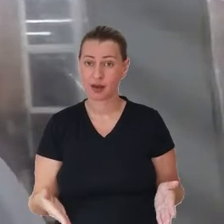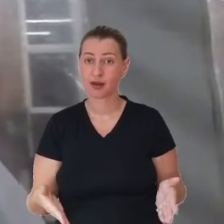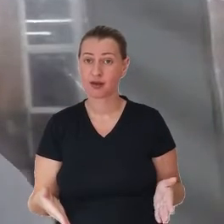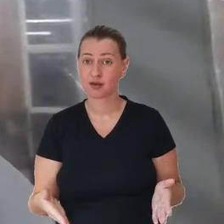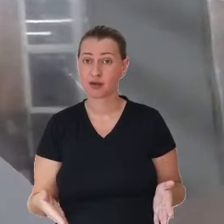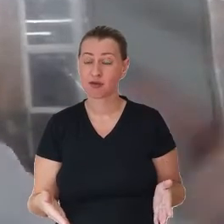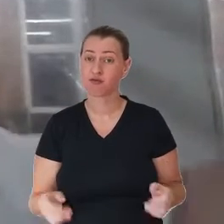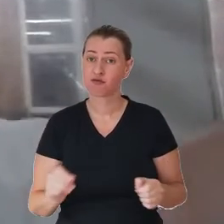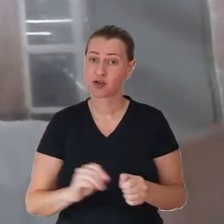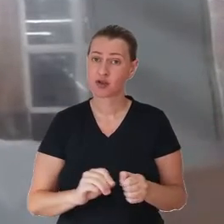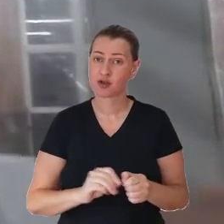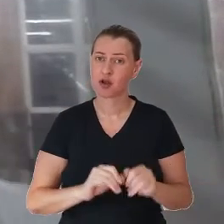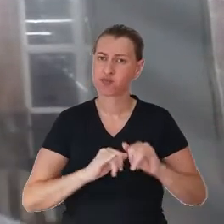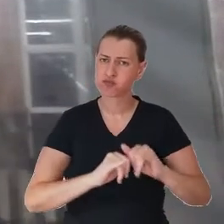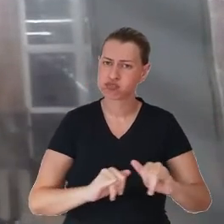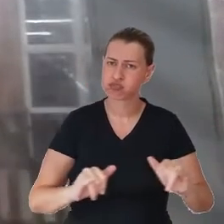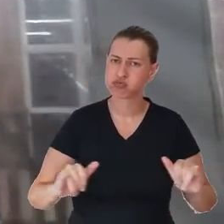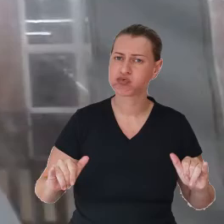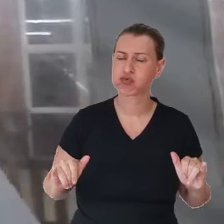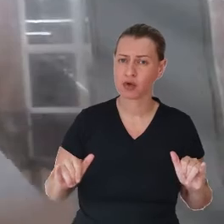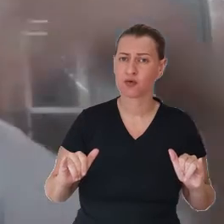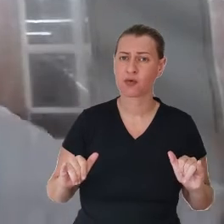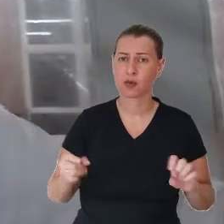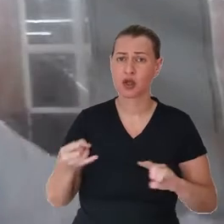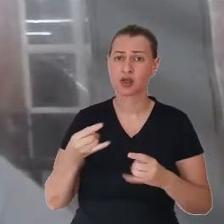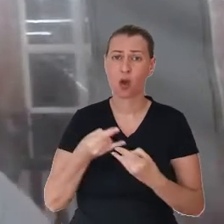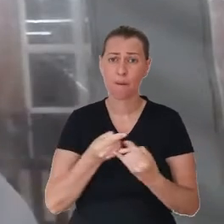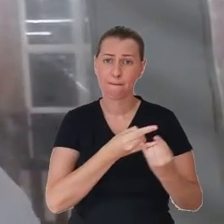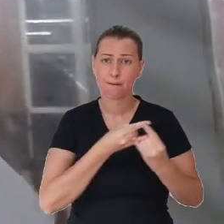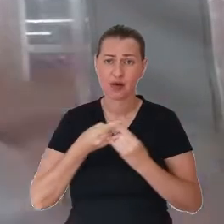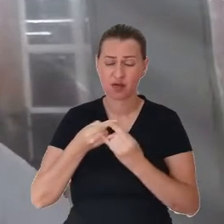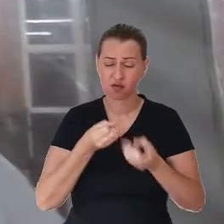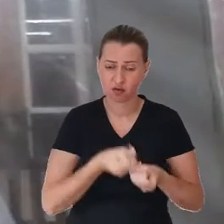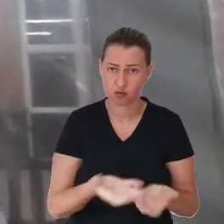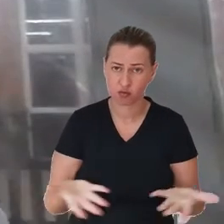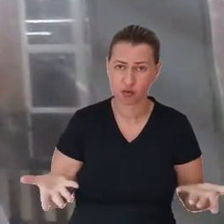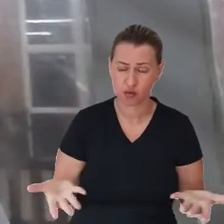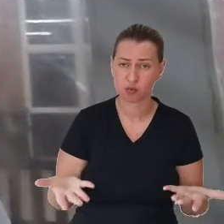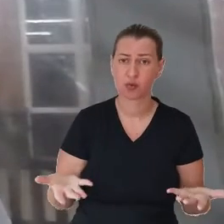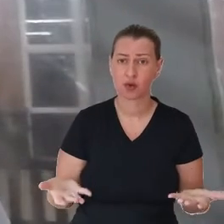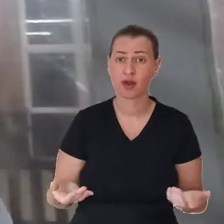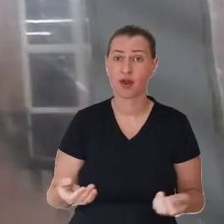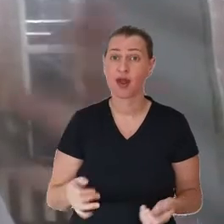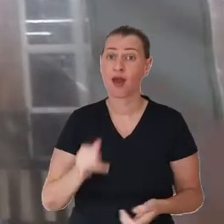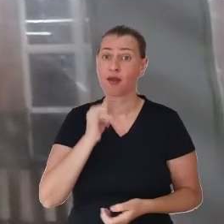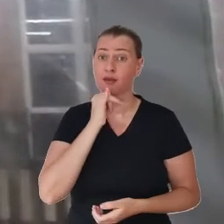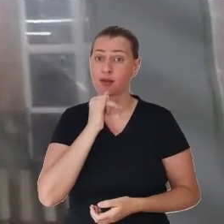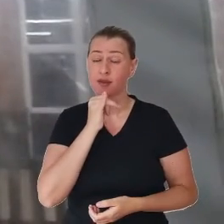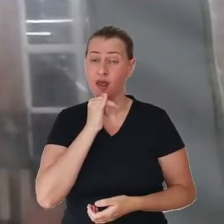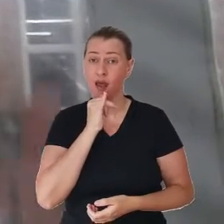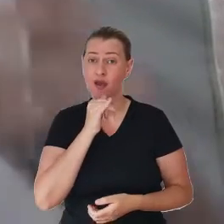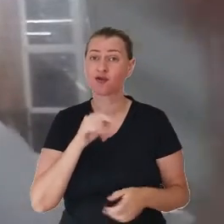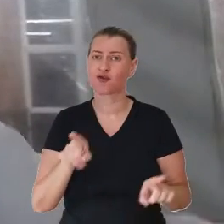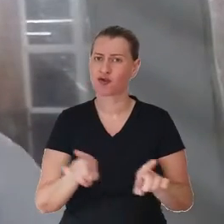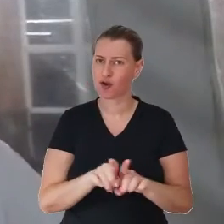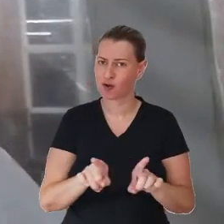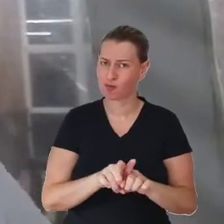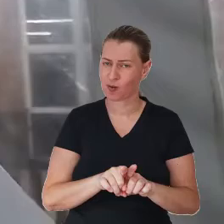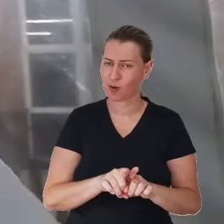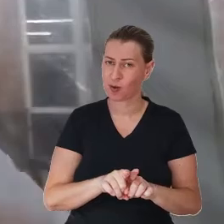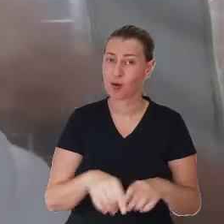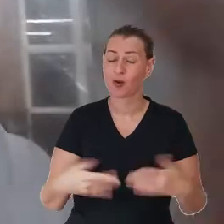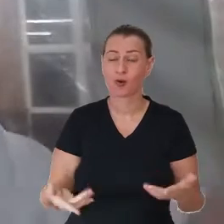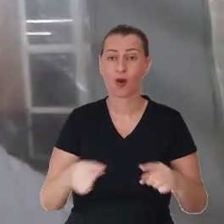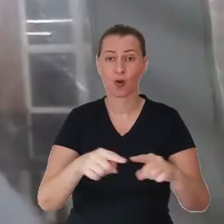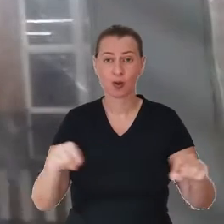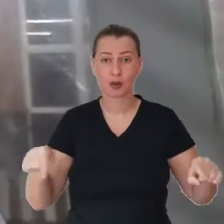fizemos distribuição de informativos, preservativos, autotestes. Fomos em salas de aula levar um material para as pessoas,